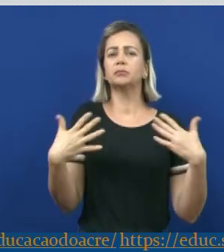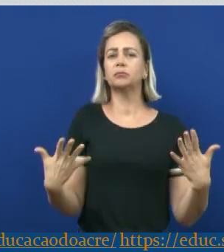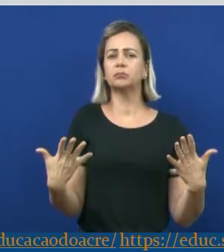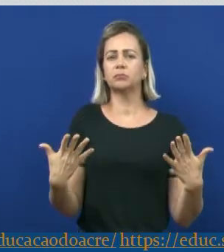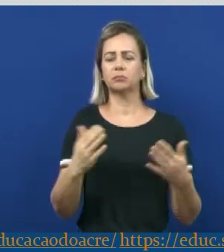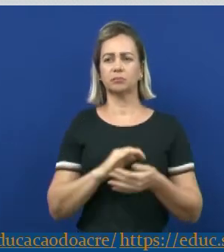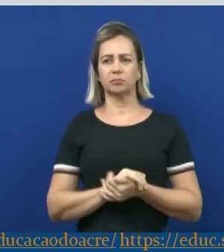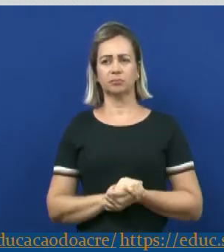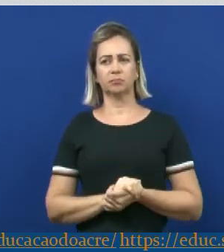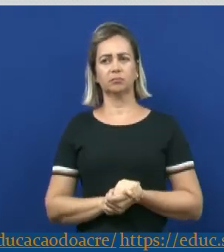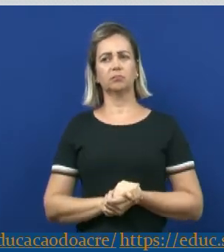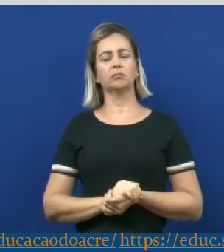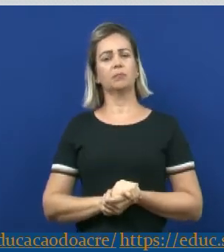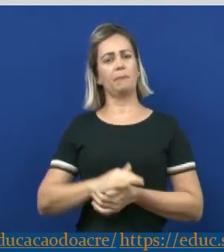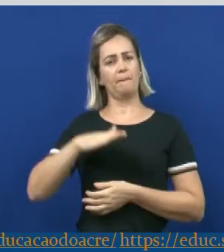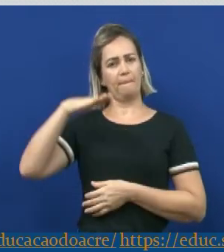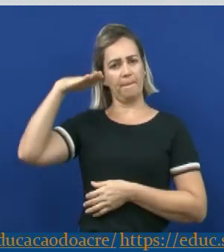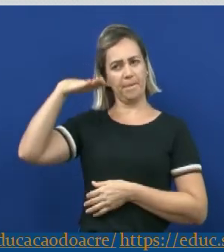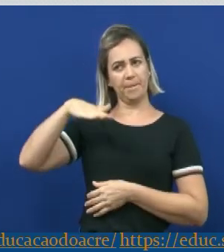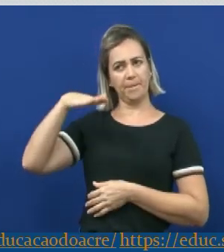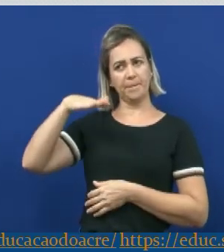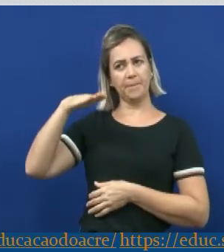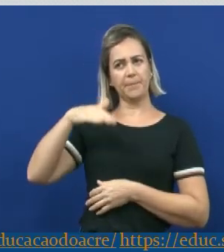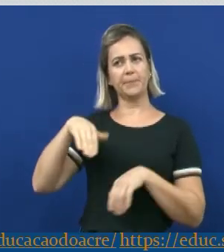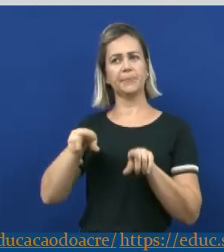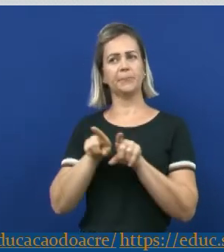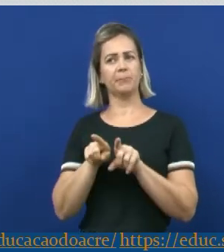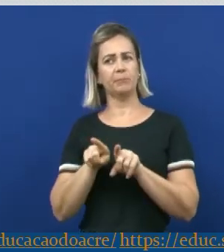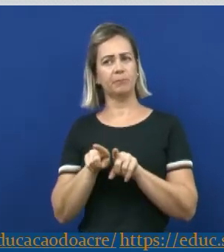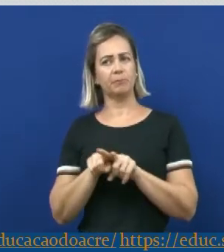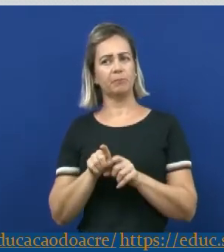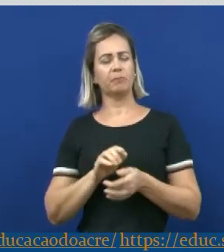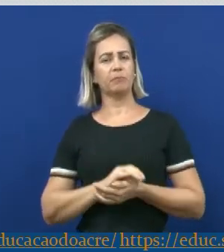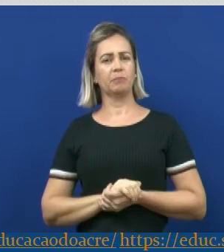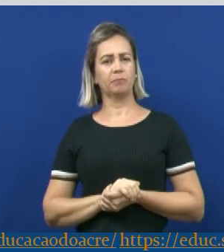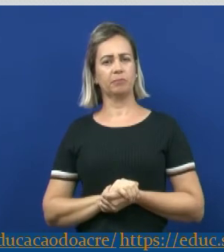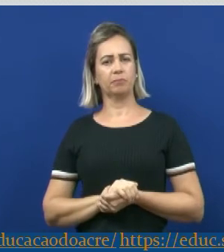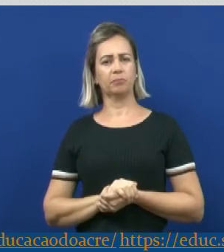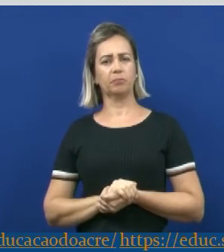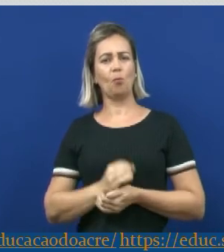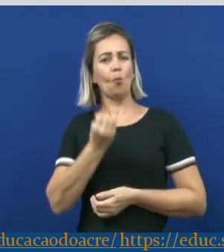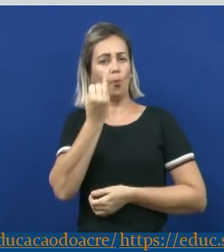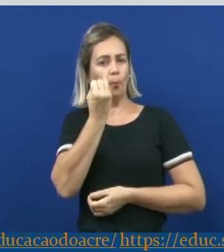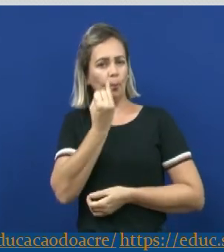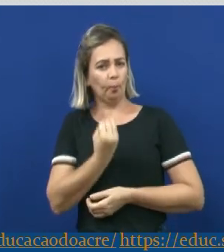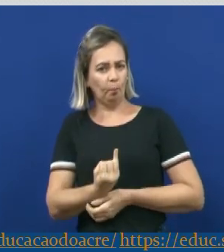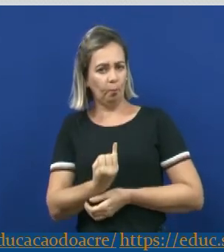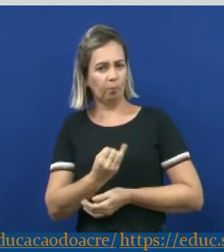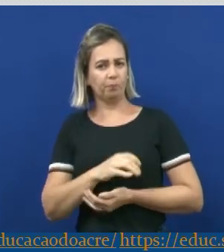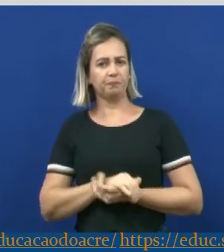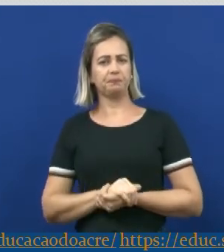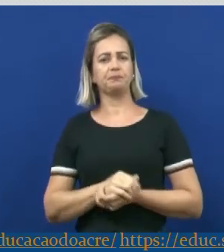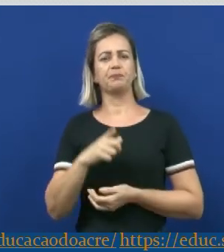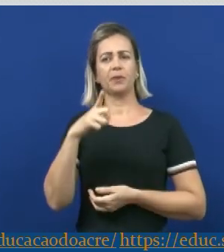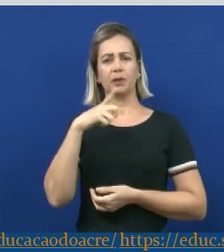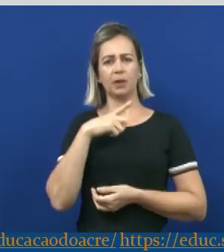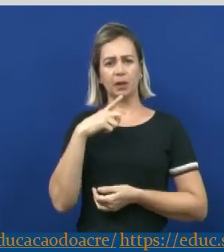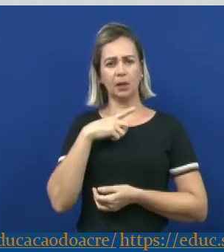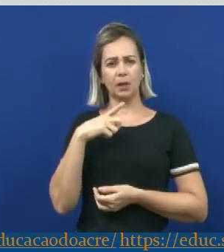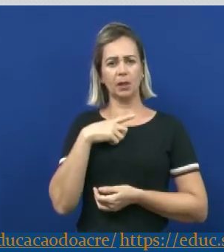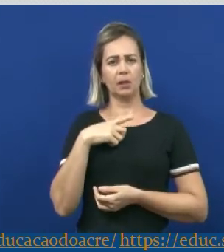baja e delgada, também como vimos, né? Baja e delgada, magra. Tiene los